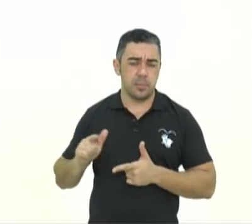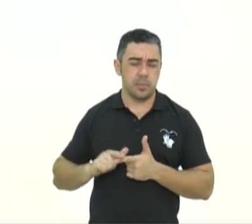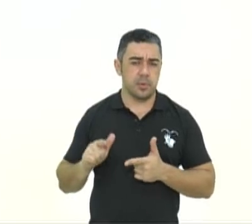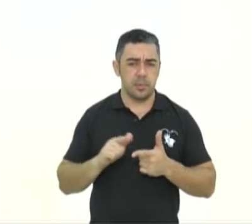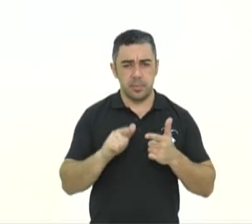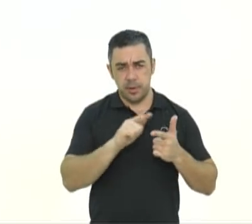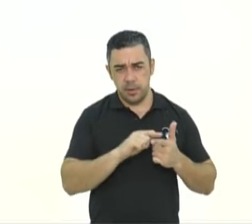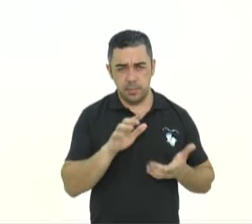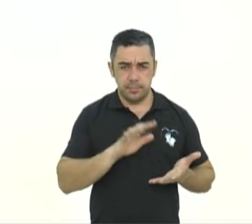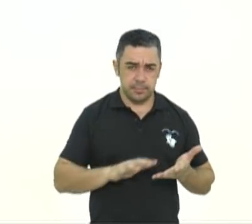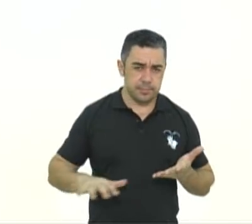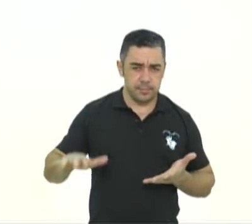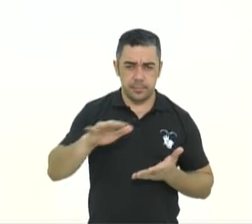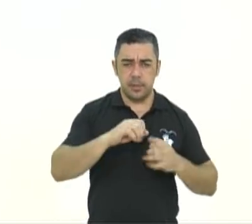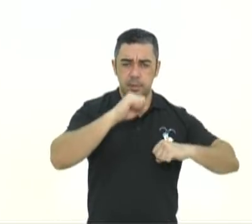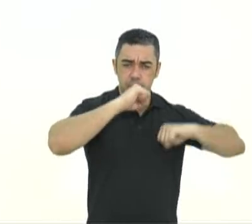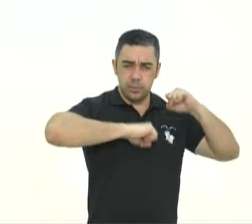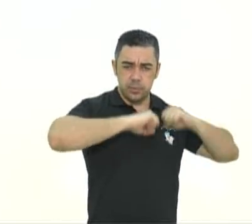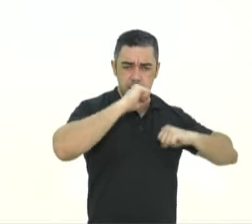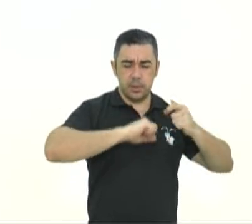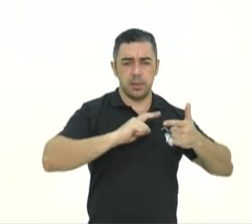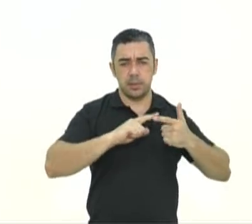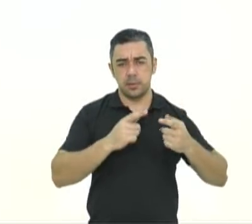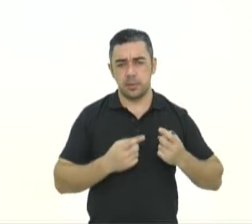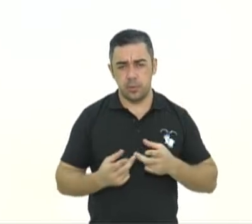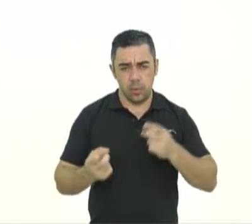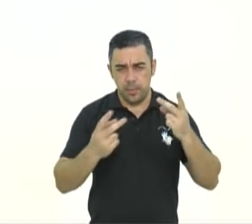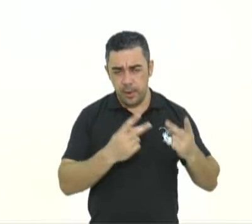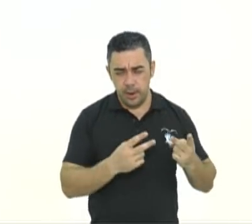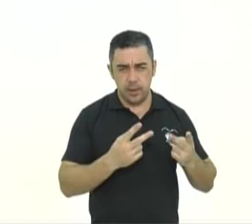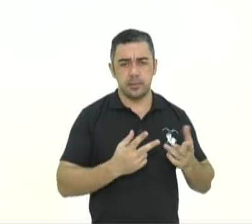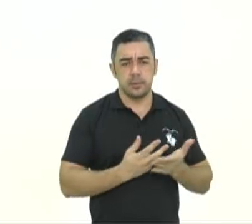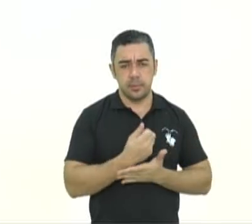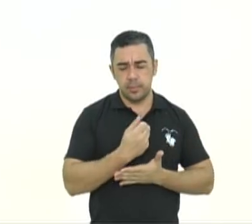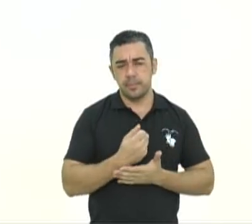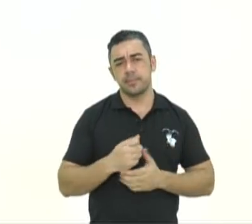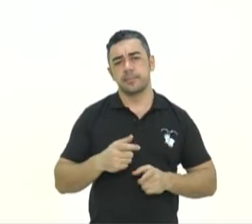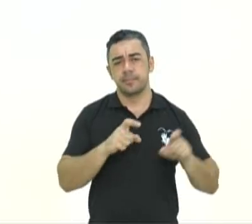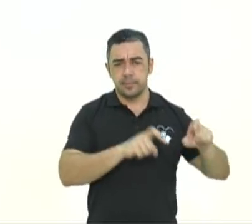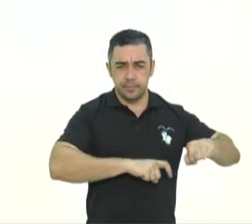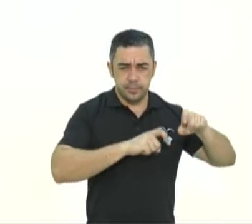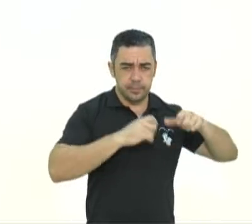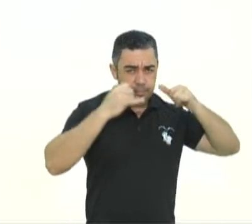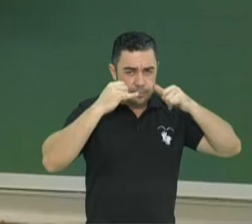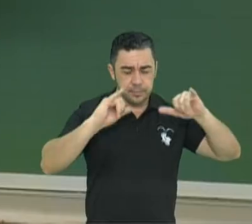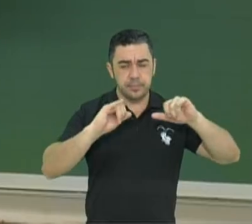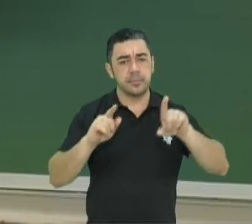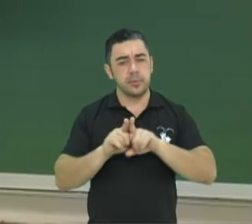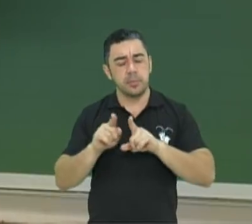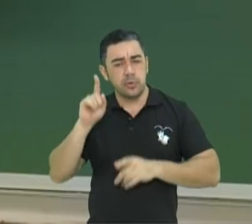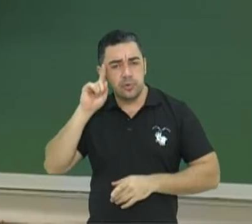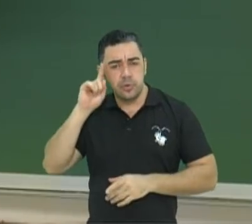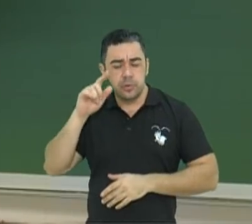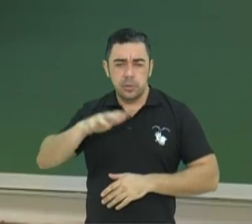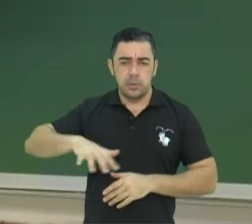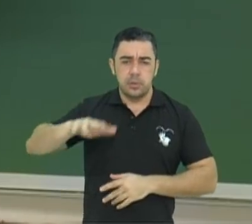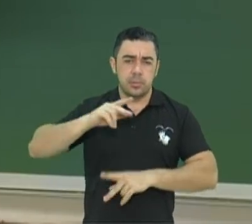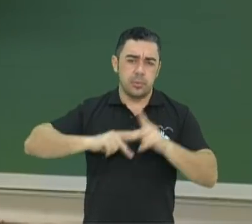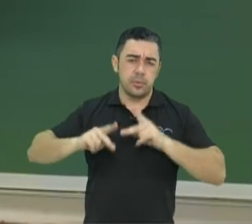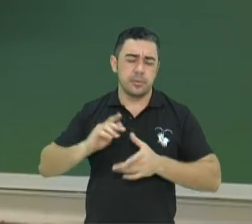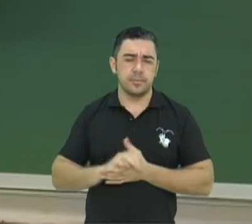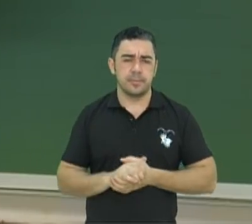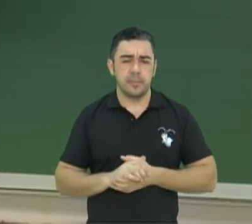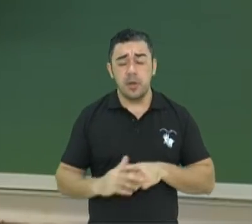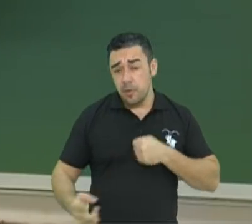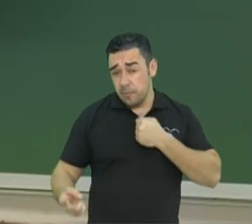na produção industrial, no comércio, na produção agropecuária e no dia a dia da população. O